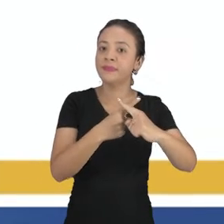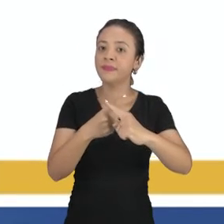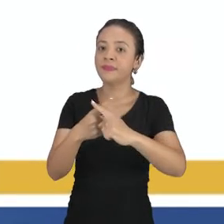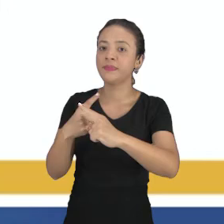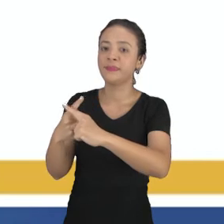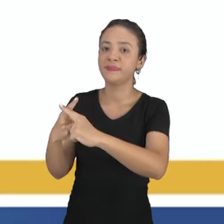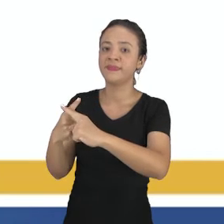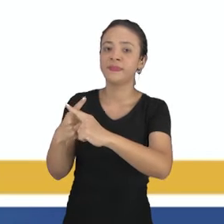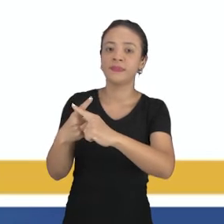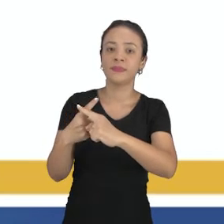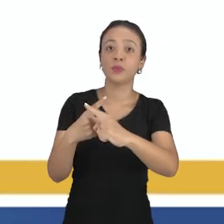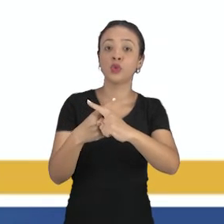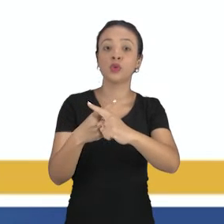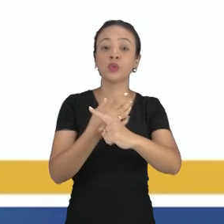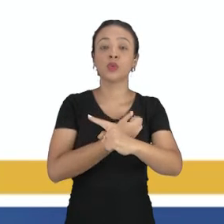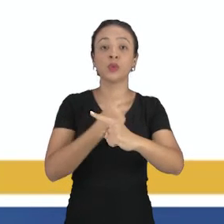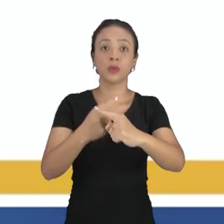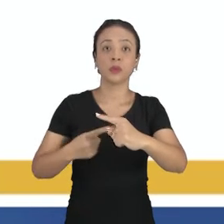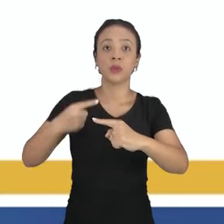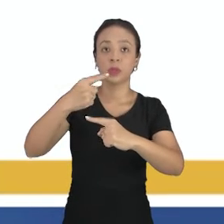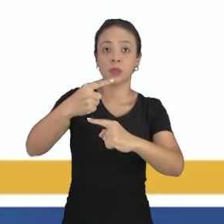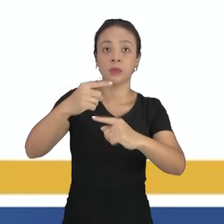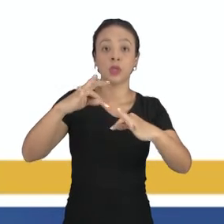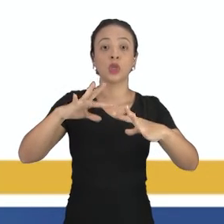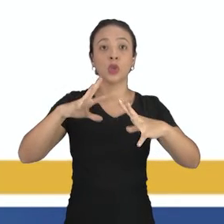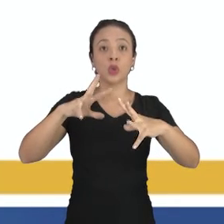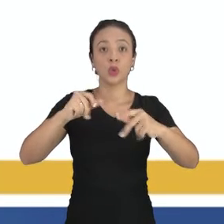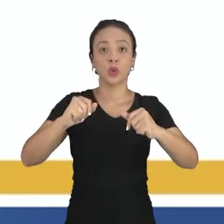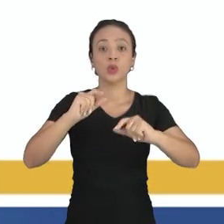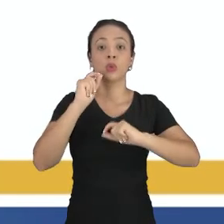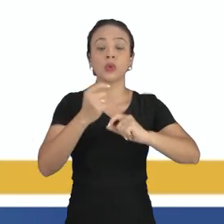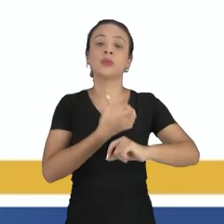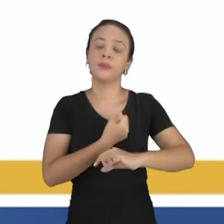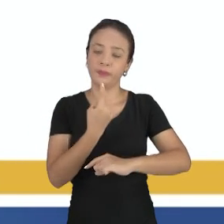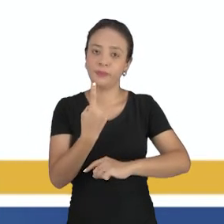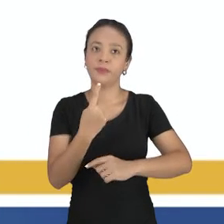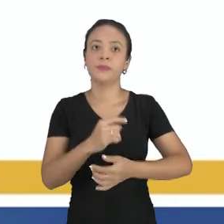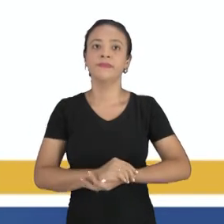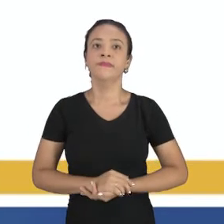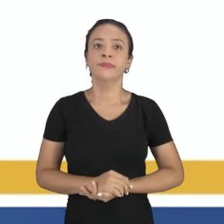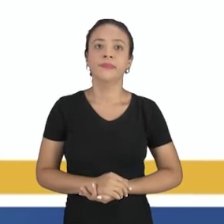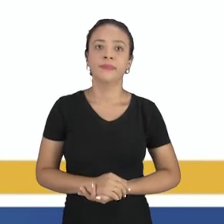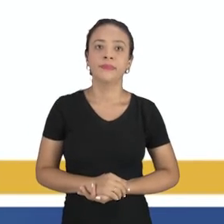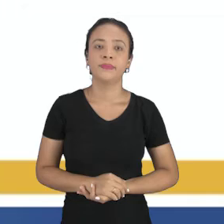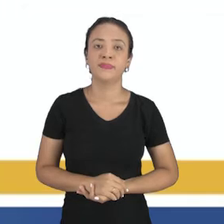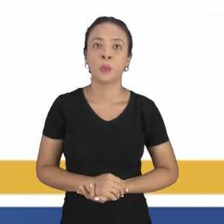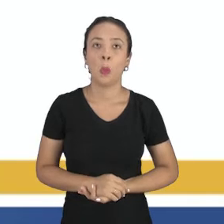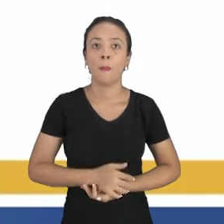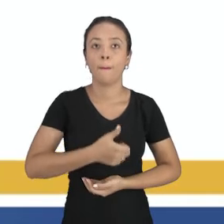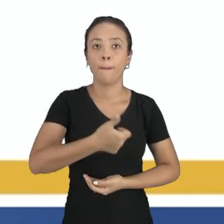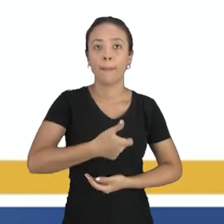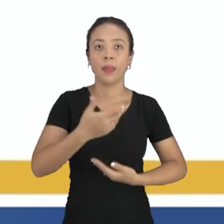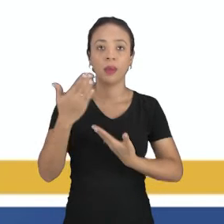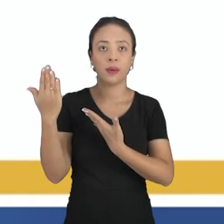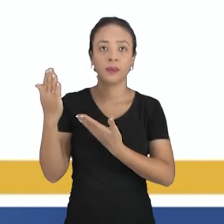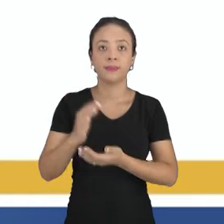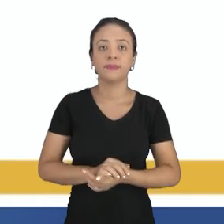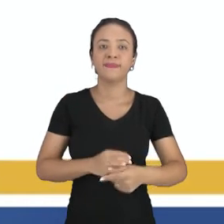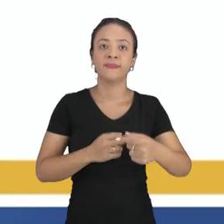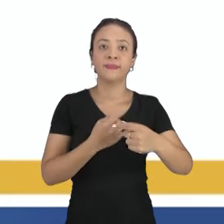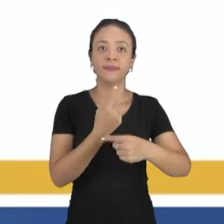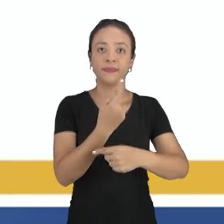pelos numeradores que seriam todos eles o número um Ah tá então o primeiro ficaria